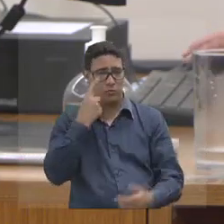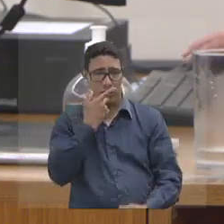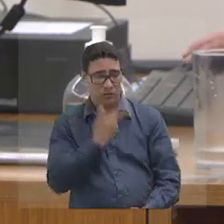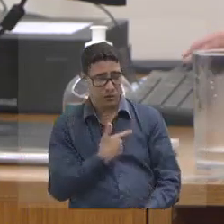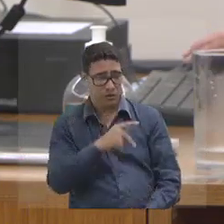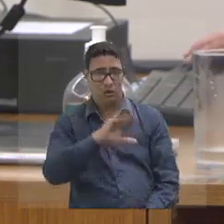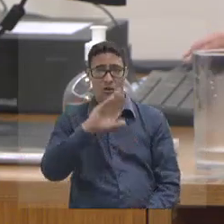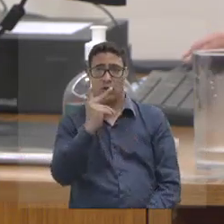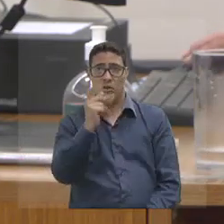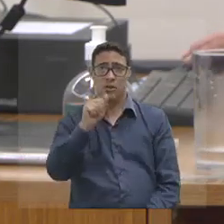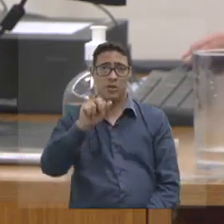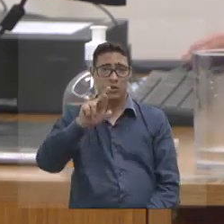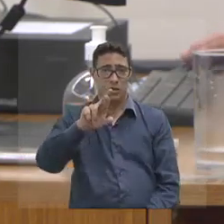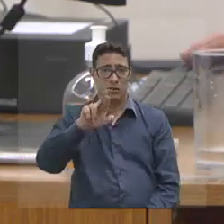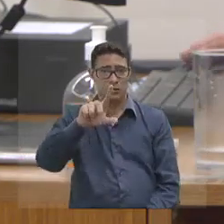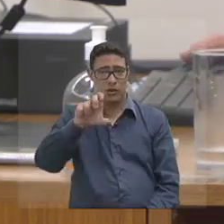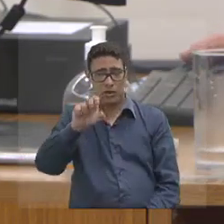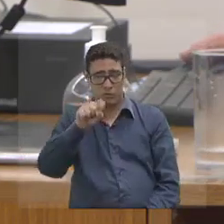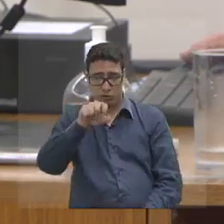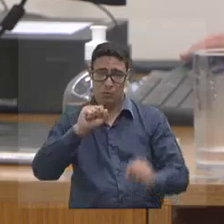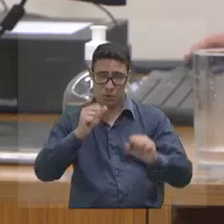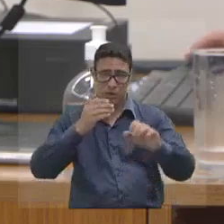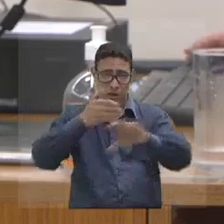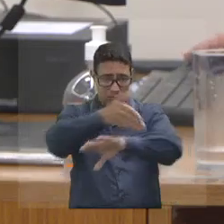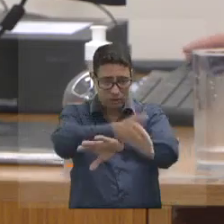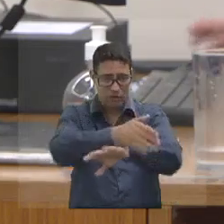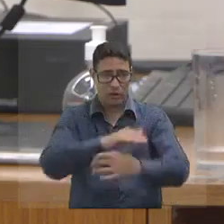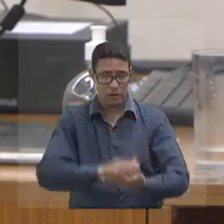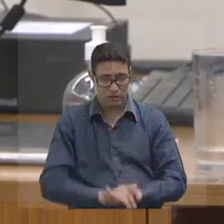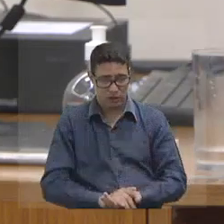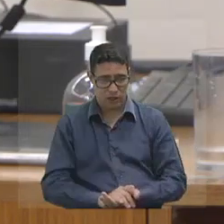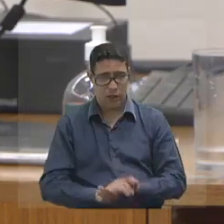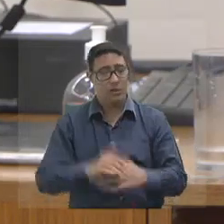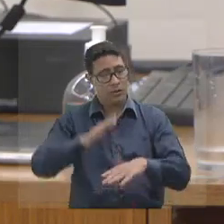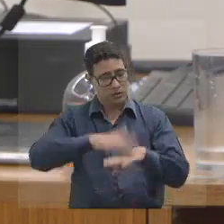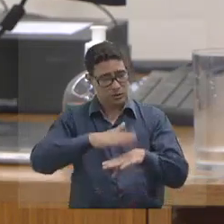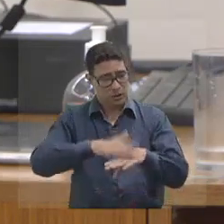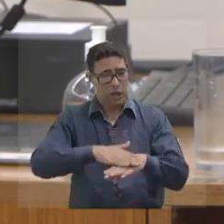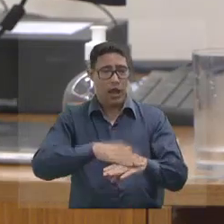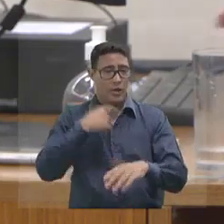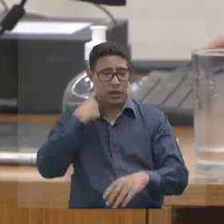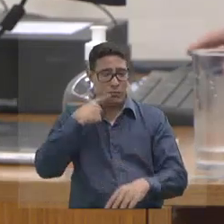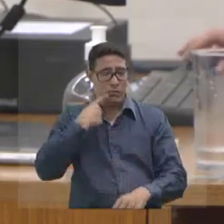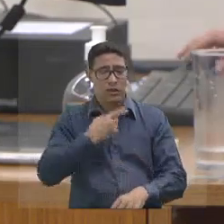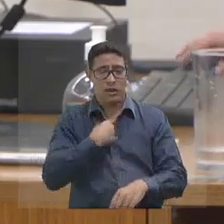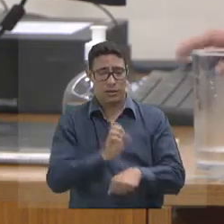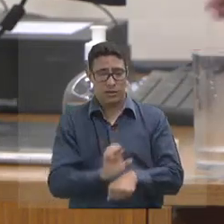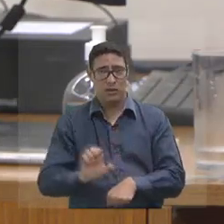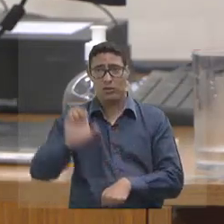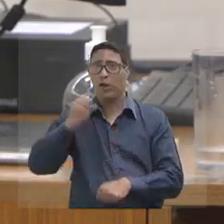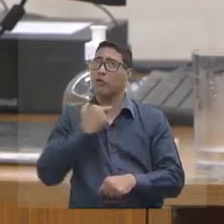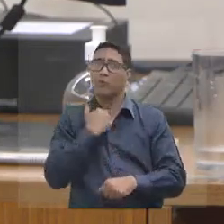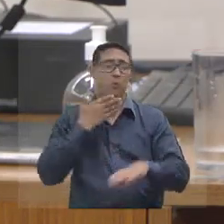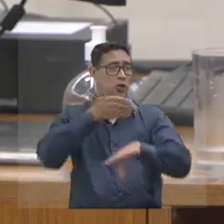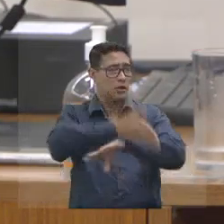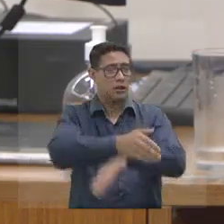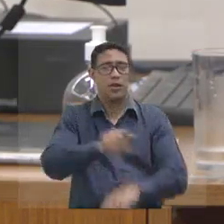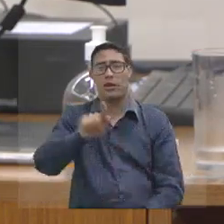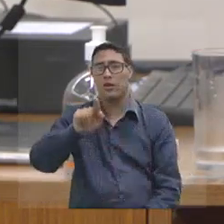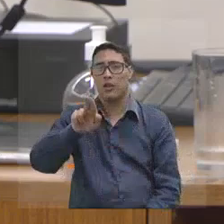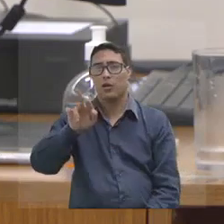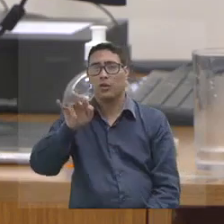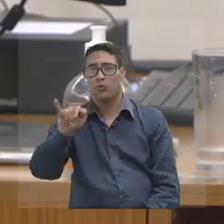Charles você pode entrar a deputada estadual no uso do prerrogativa constitucional de fiscalização não pode entrar na Gut mas